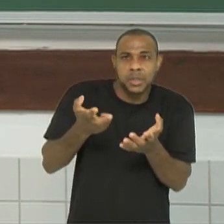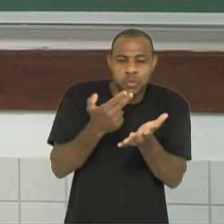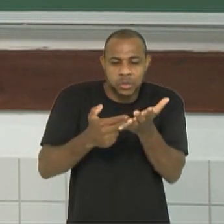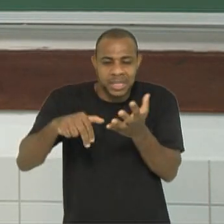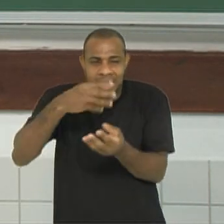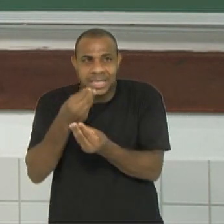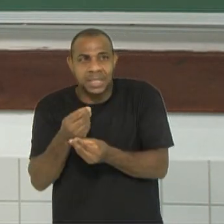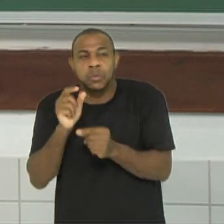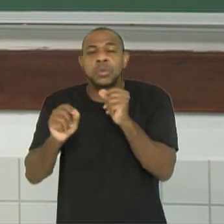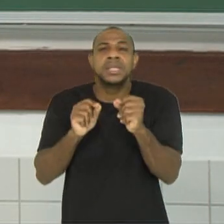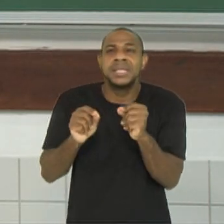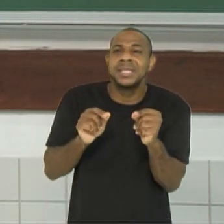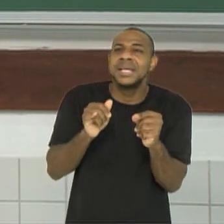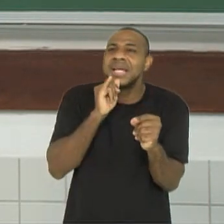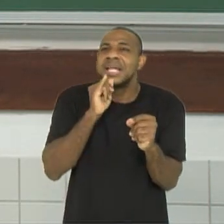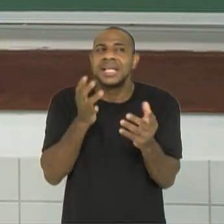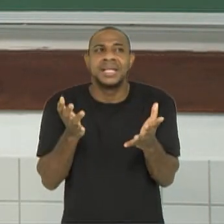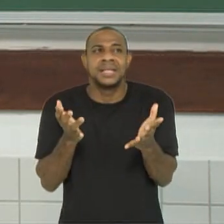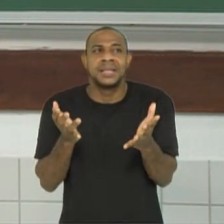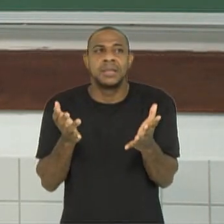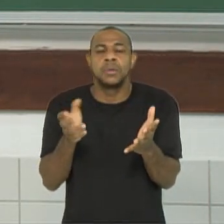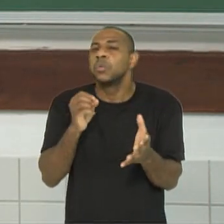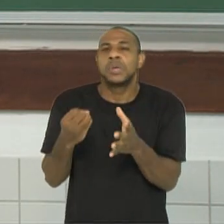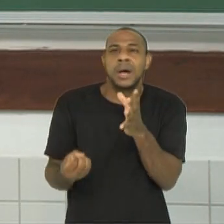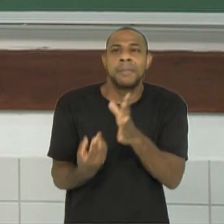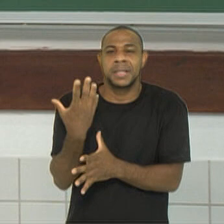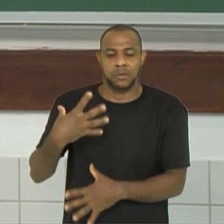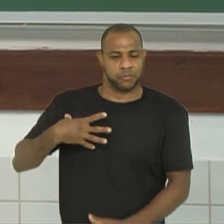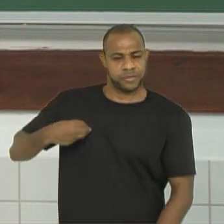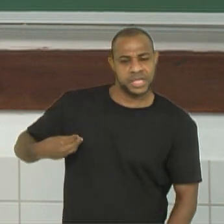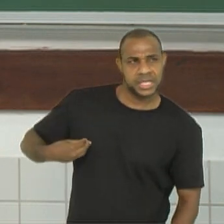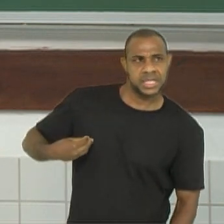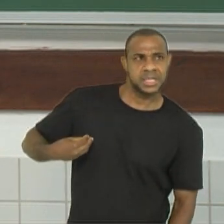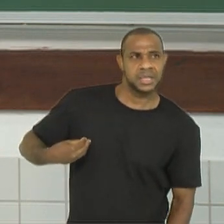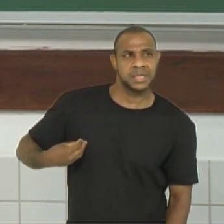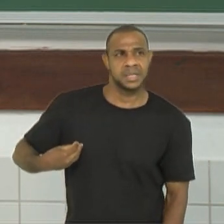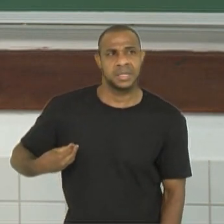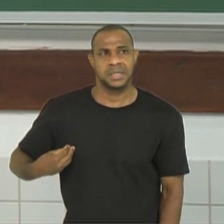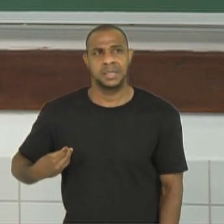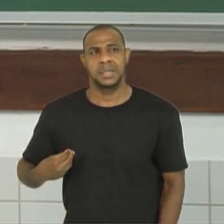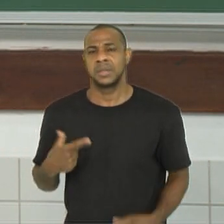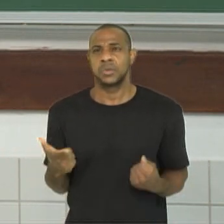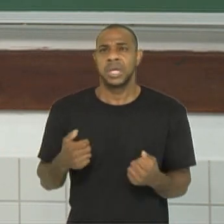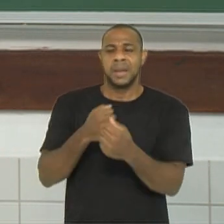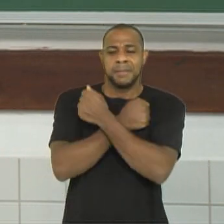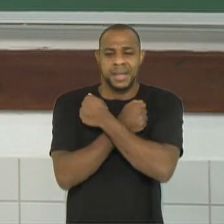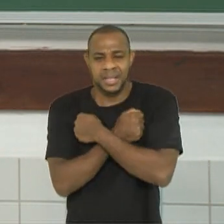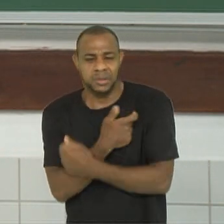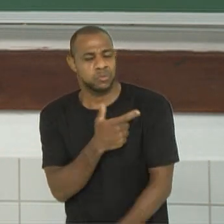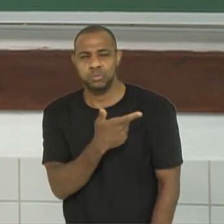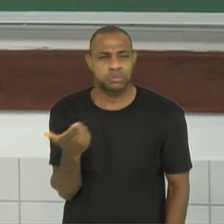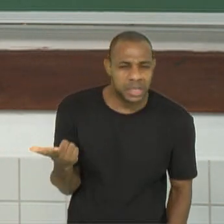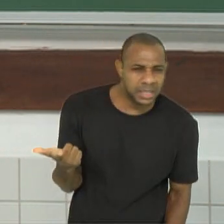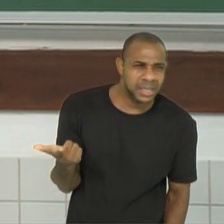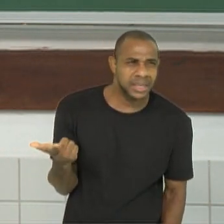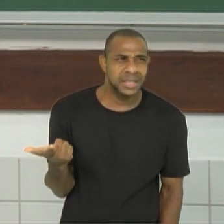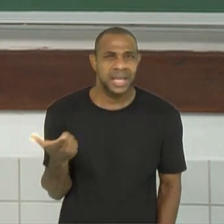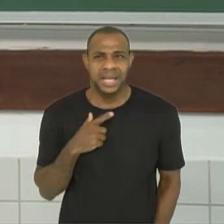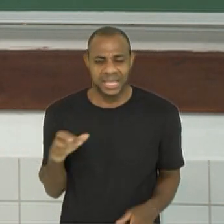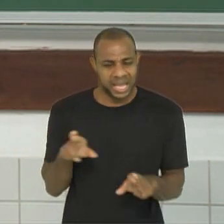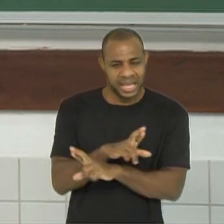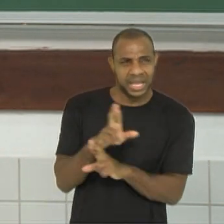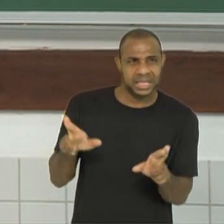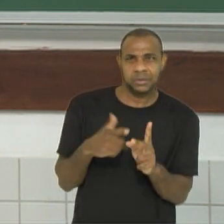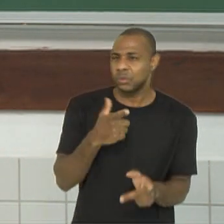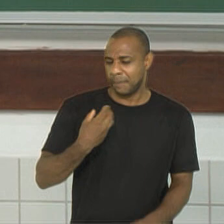consegue saber, por exemplo, de onde apareceu o filho, ou então não há um abraço apertado, ou coisas assim. Essas relações não